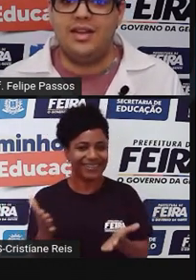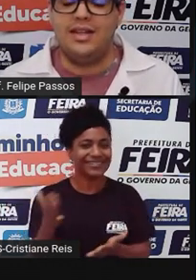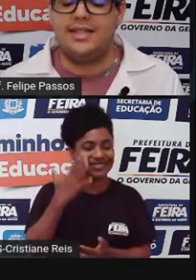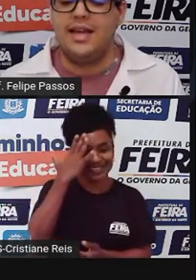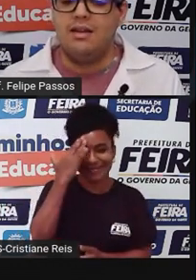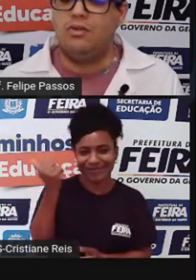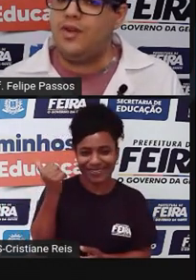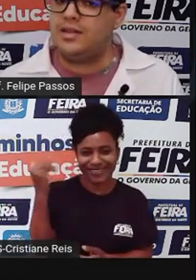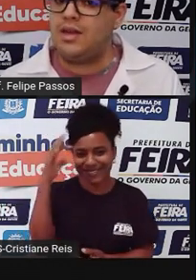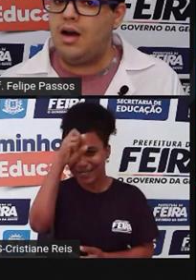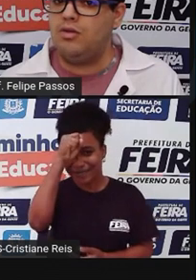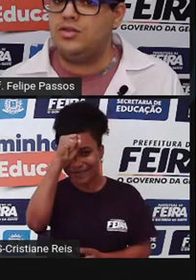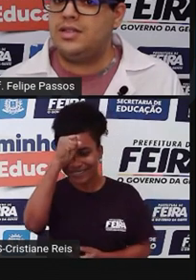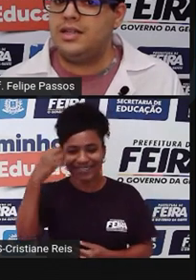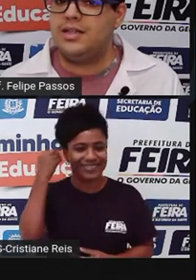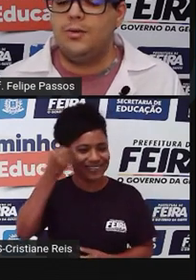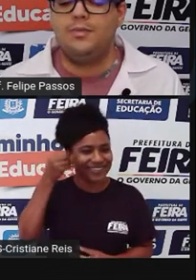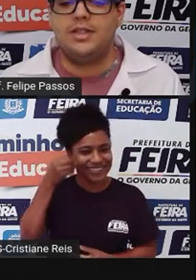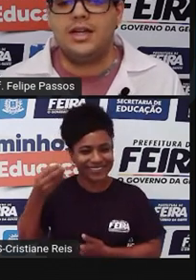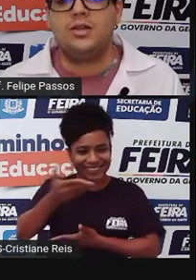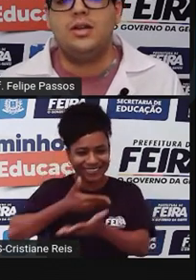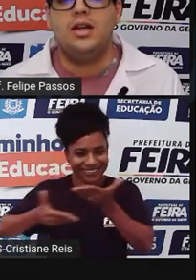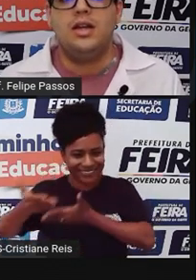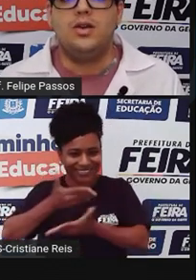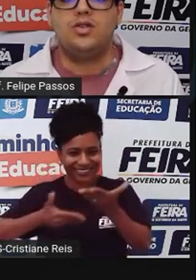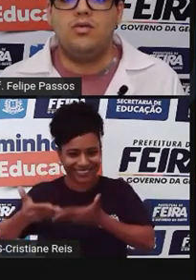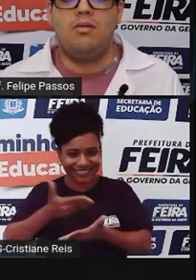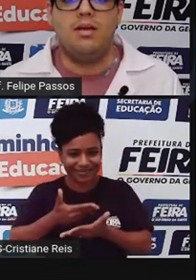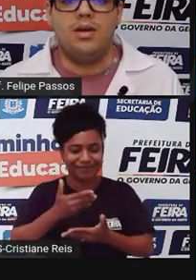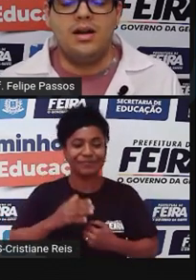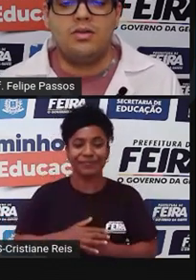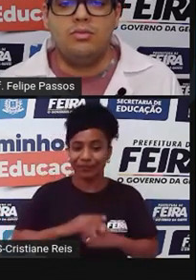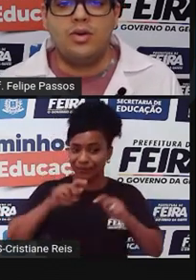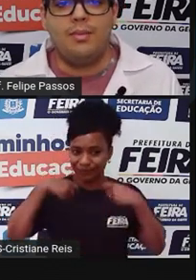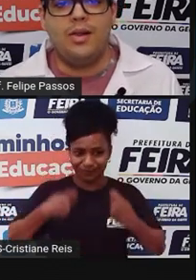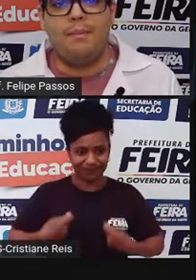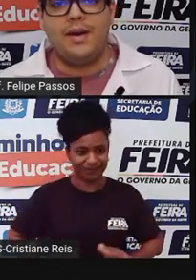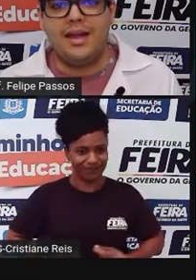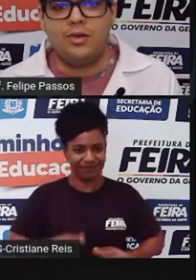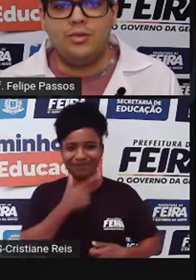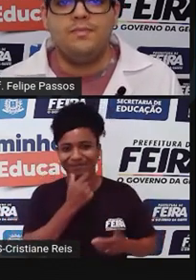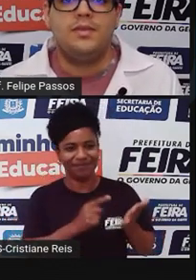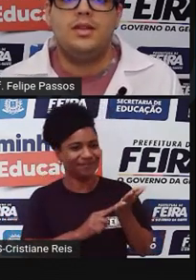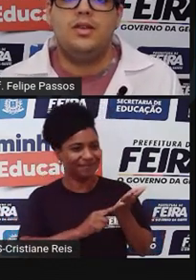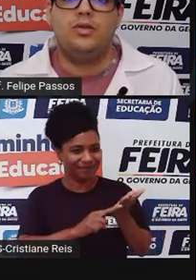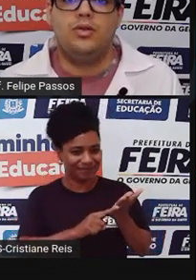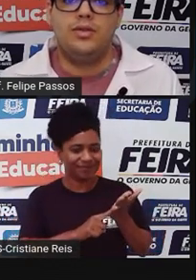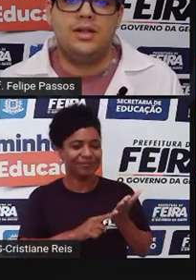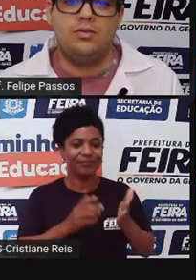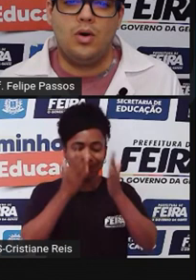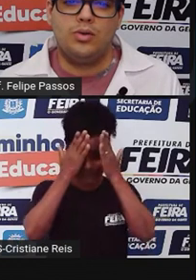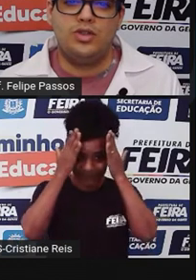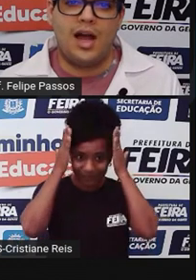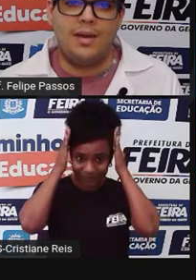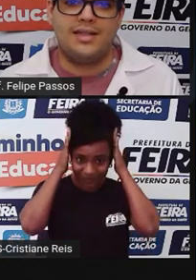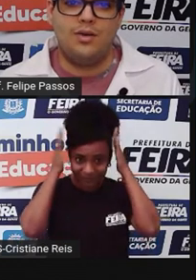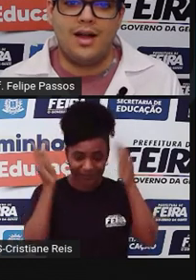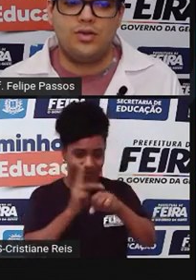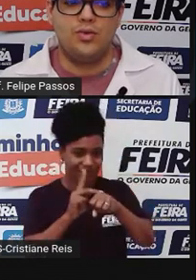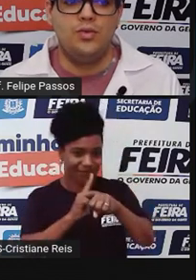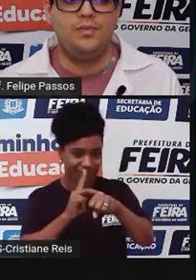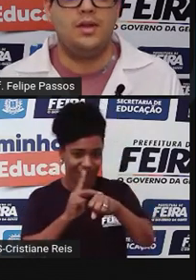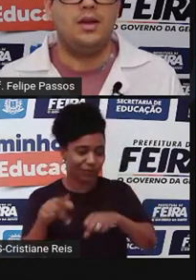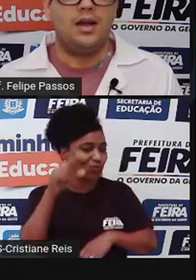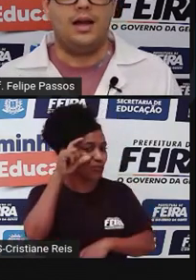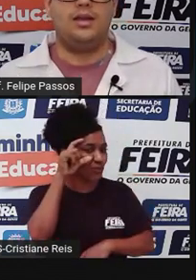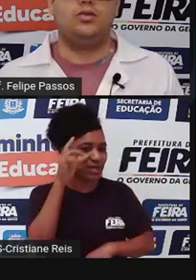e víveres vou fazer minha áudio-descrição certo eu sou um homem branco Meu cabelo é preto e eu tô usando um óculos A armação